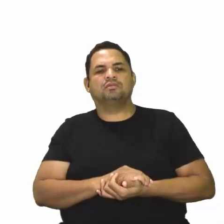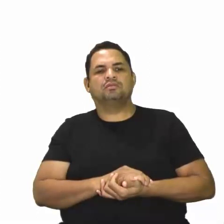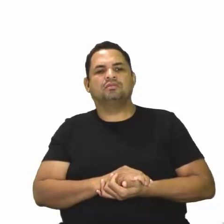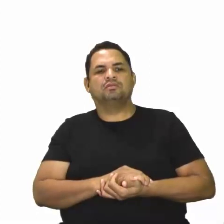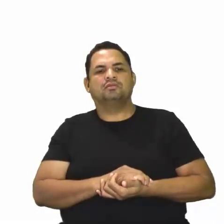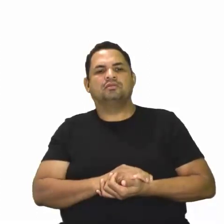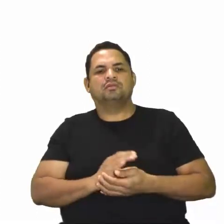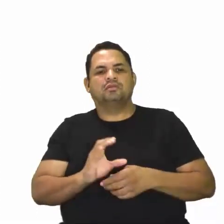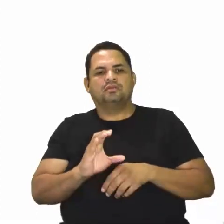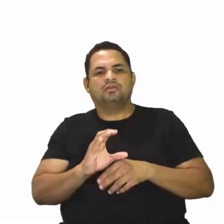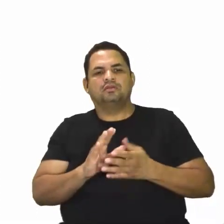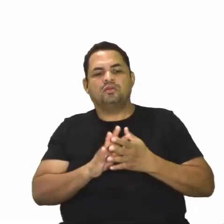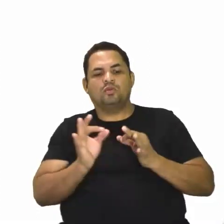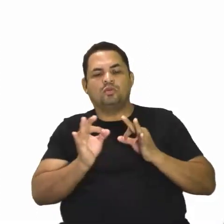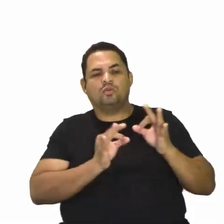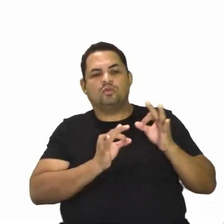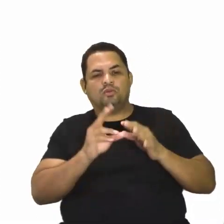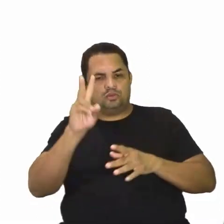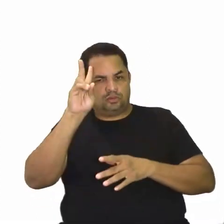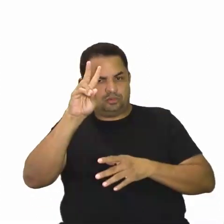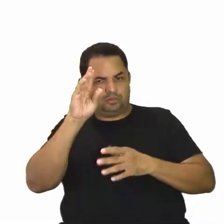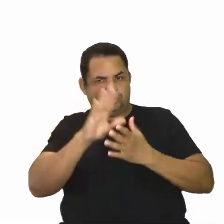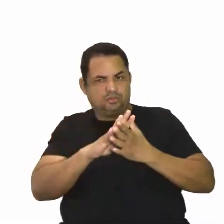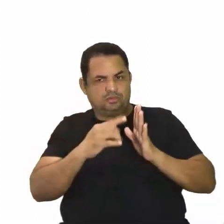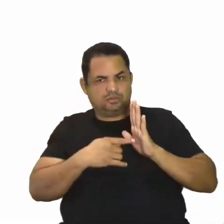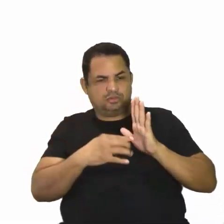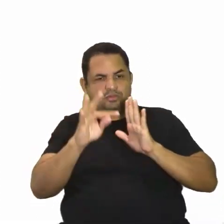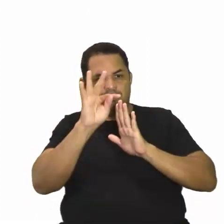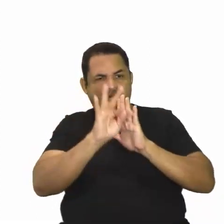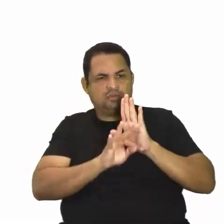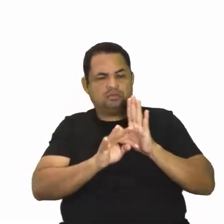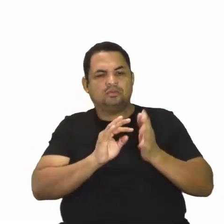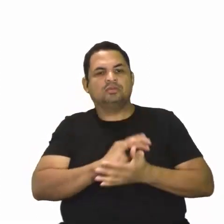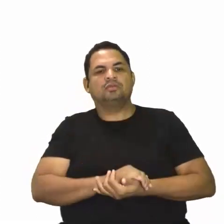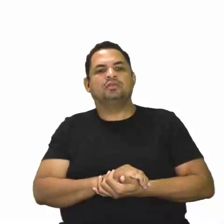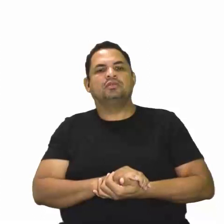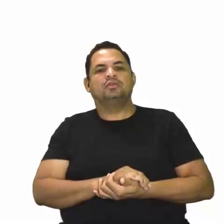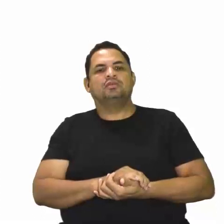A conjuntura histórica que corresponde aos textos, respectivamente, são